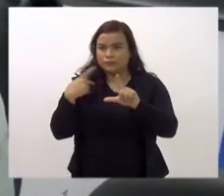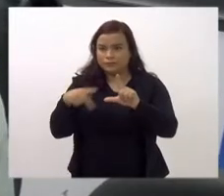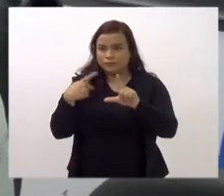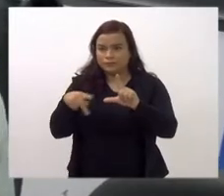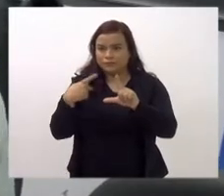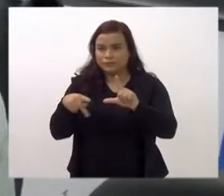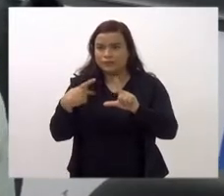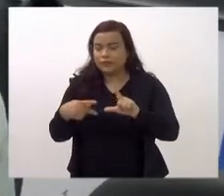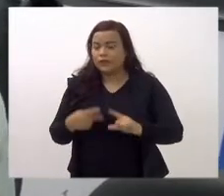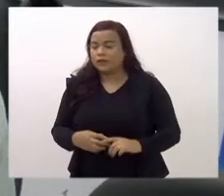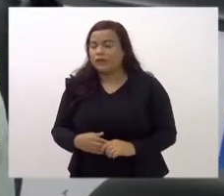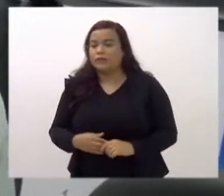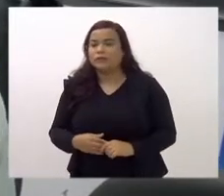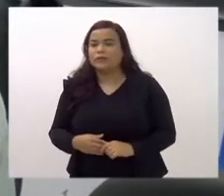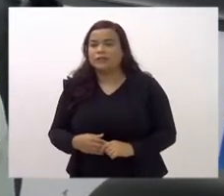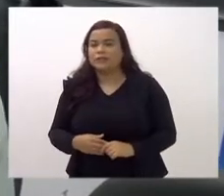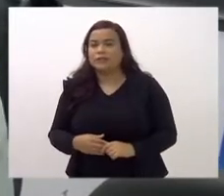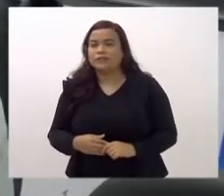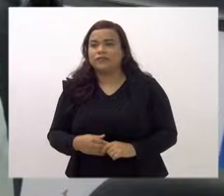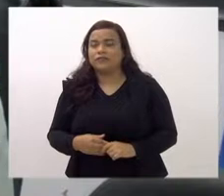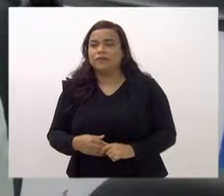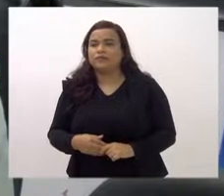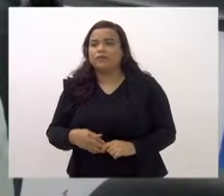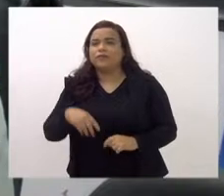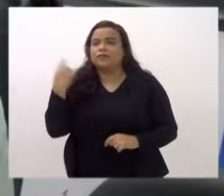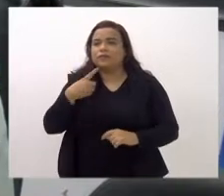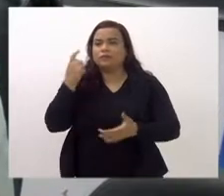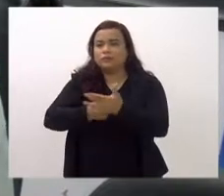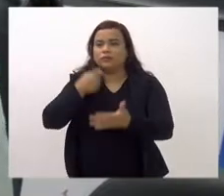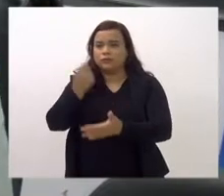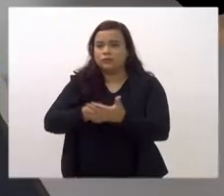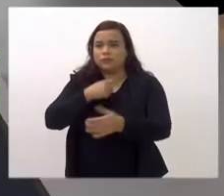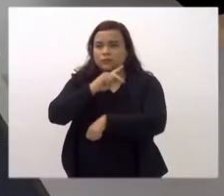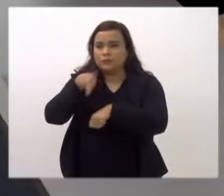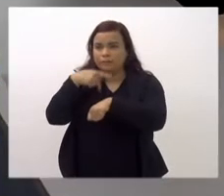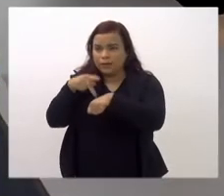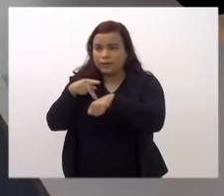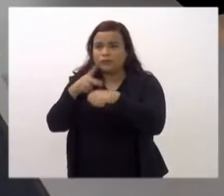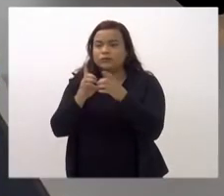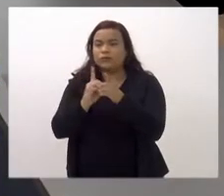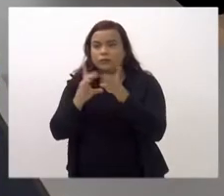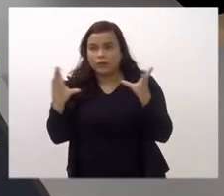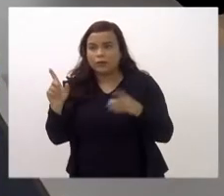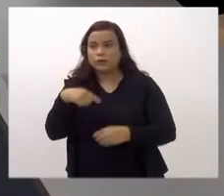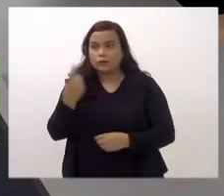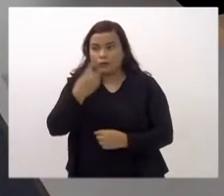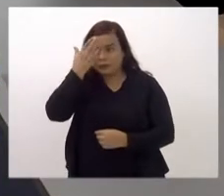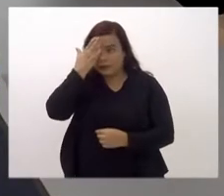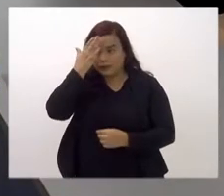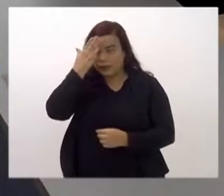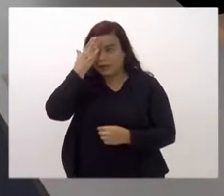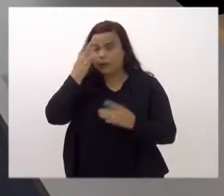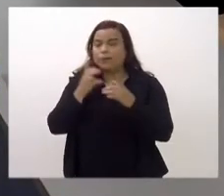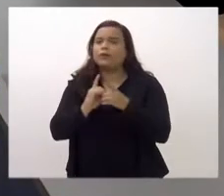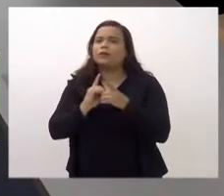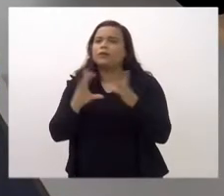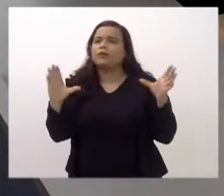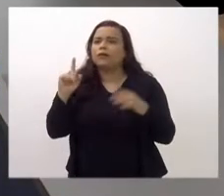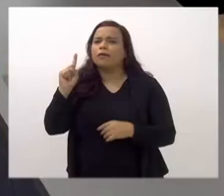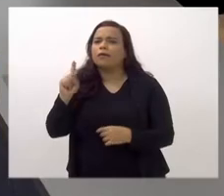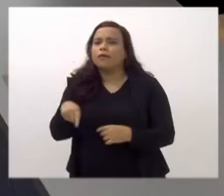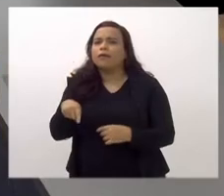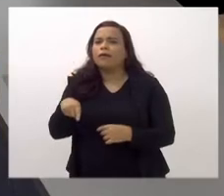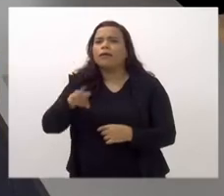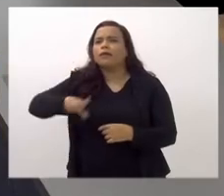com as subsequentes. entidades, a gente A senta, gente que luta vai lendo por o um texto país e verdadeiramente propondo democrático, e a gente resolvendo a sabe que a negociação, democracia onde a gente pode é chegar a não